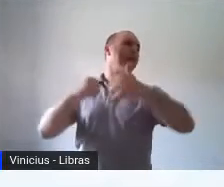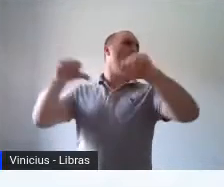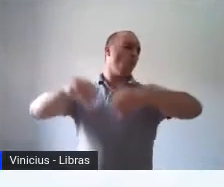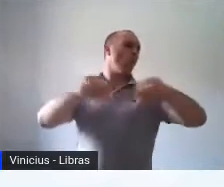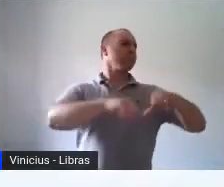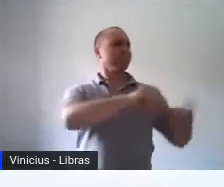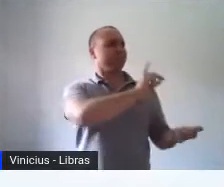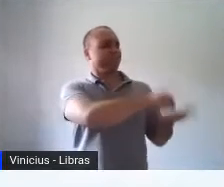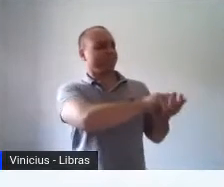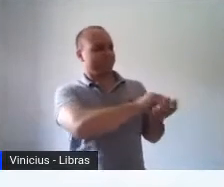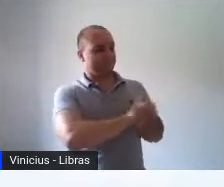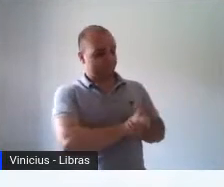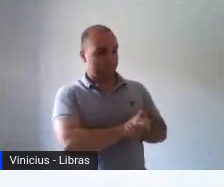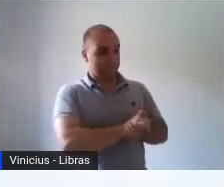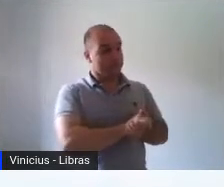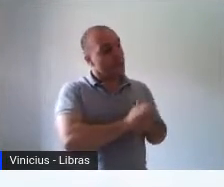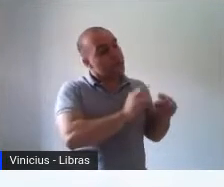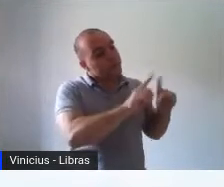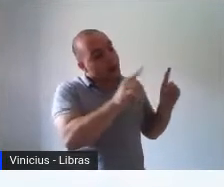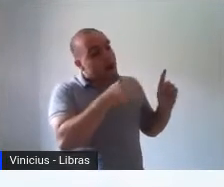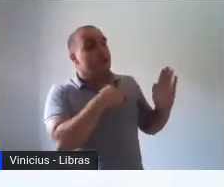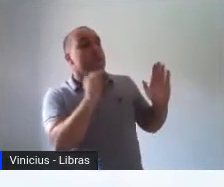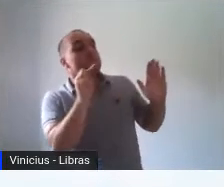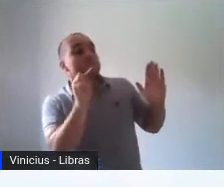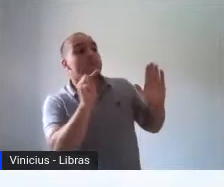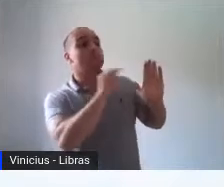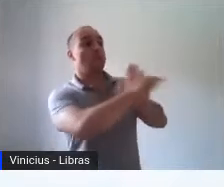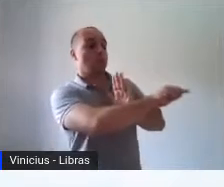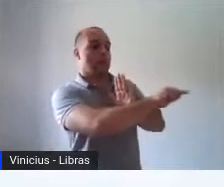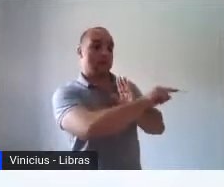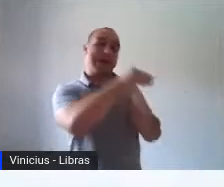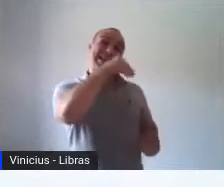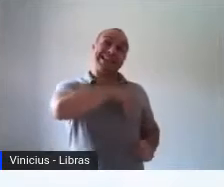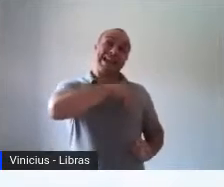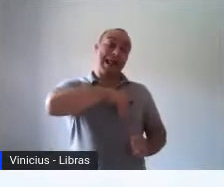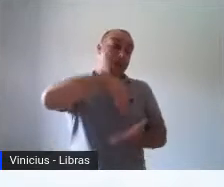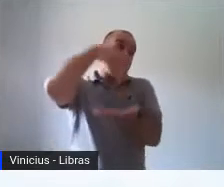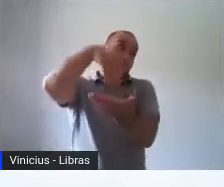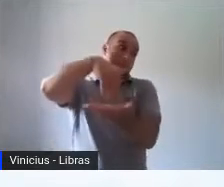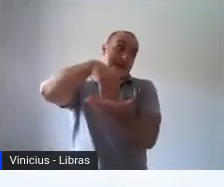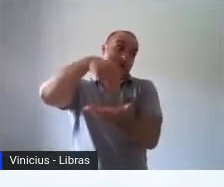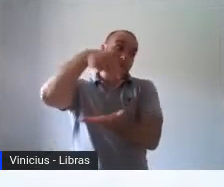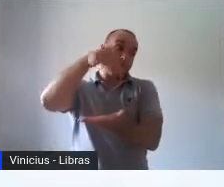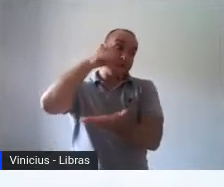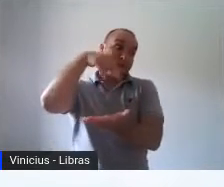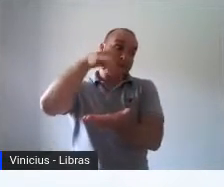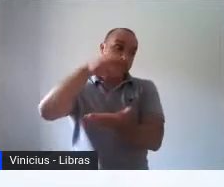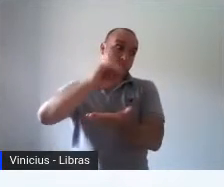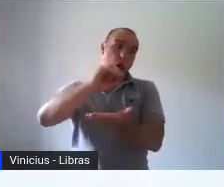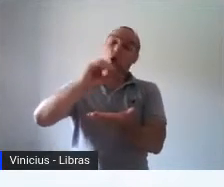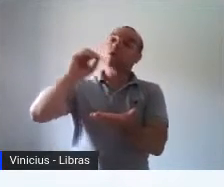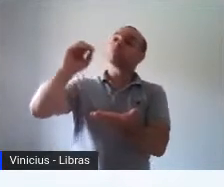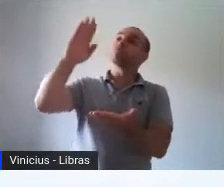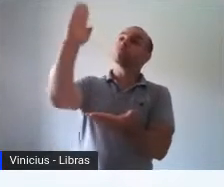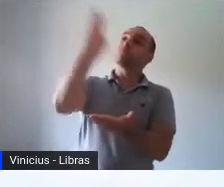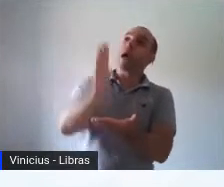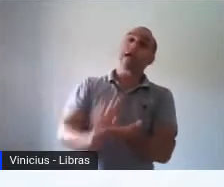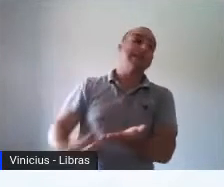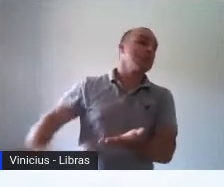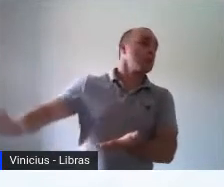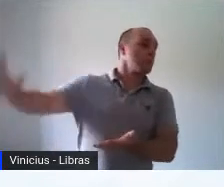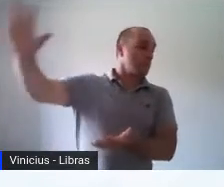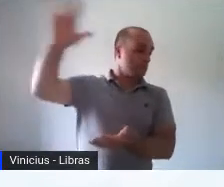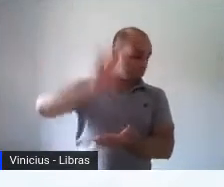falasse também sobre o salário mínimo nacional, aquele a que todos os brasileiros agora estão sujeitos, principalmente